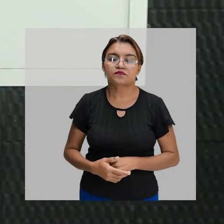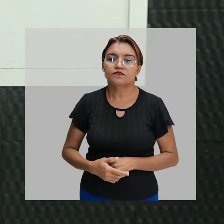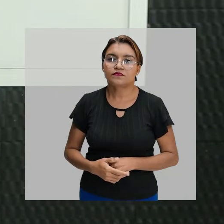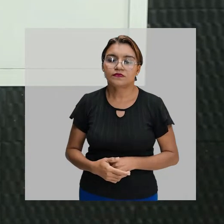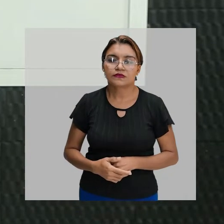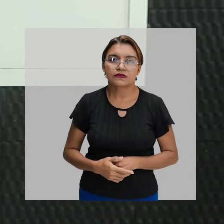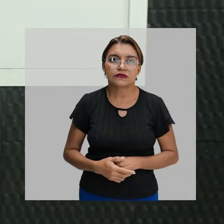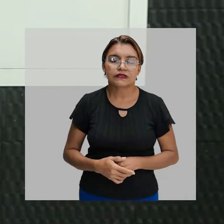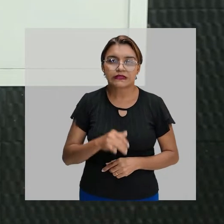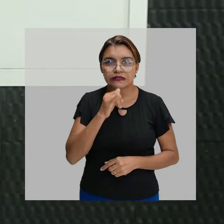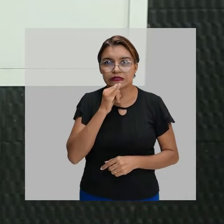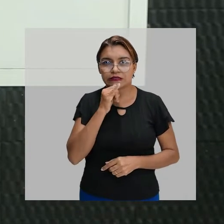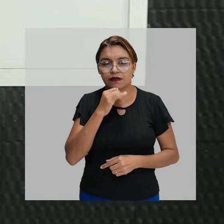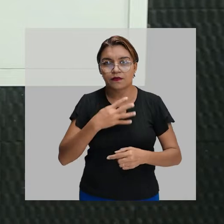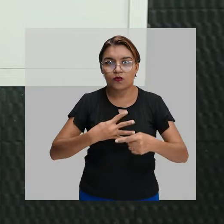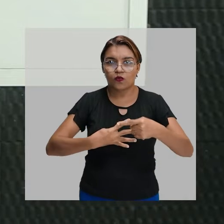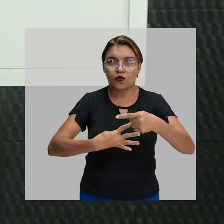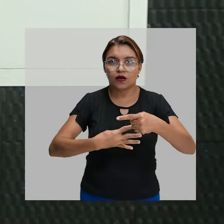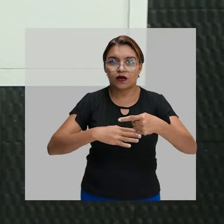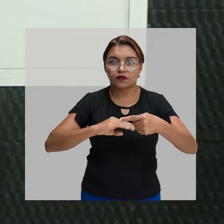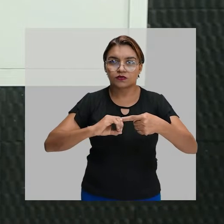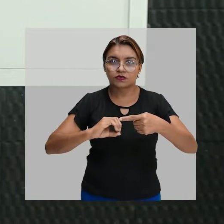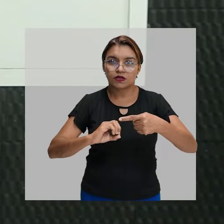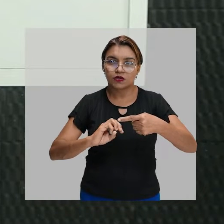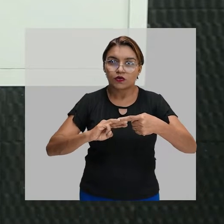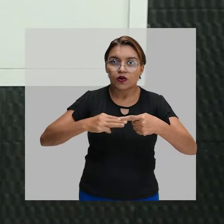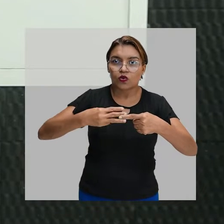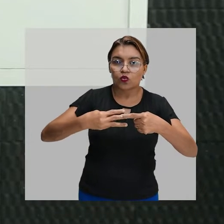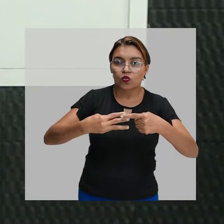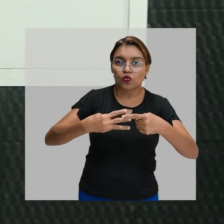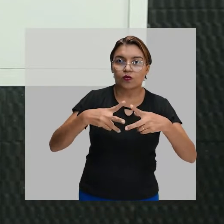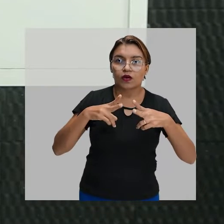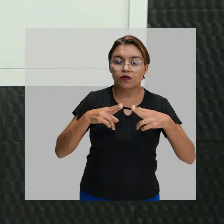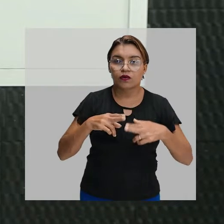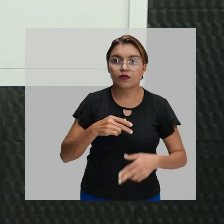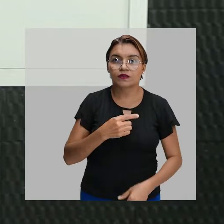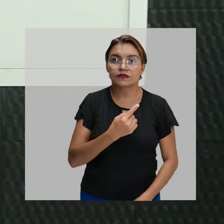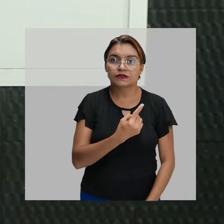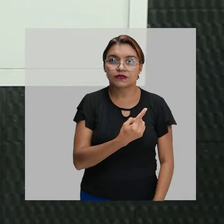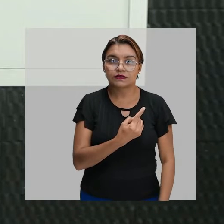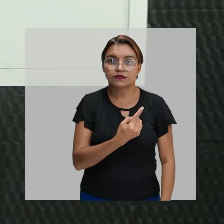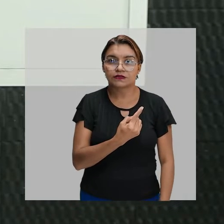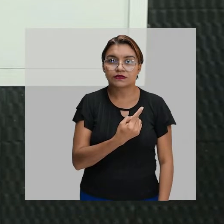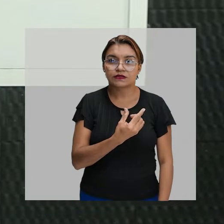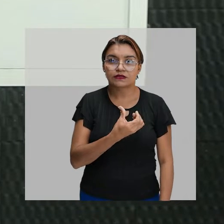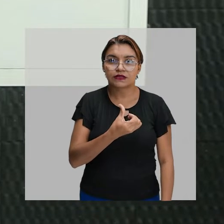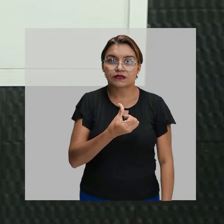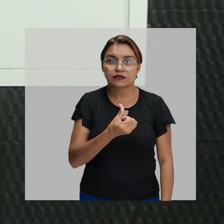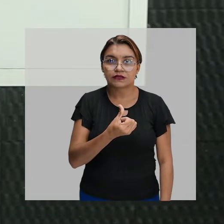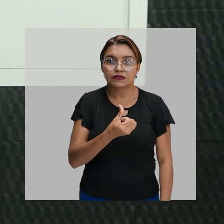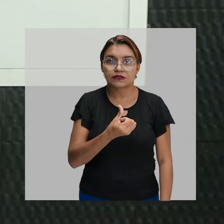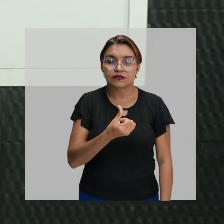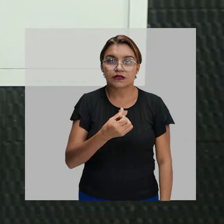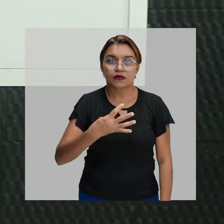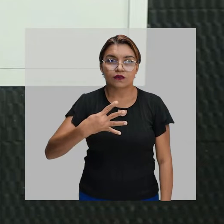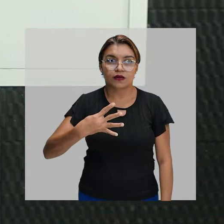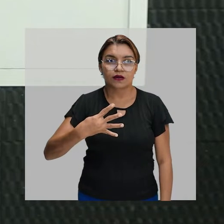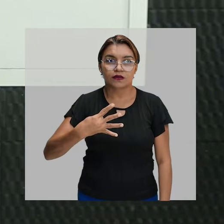e se você pegar 400 elevar o cubo você vai encontrar 164 milhões